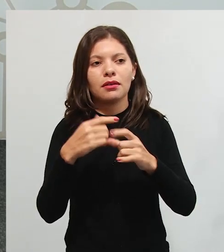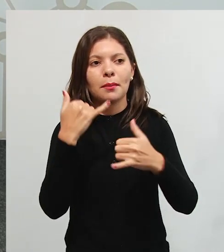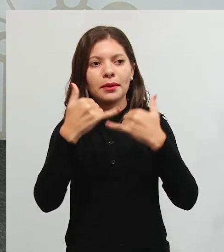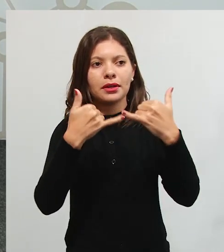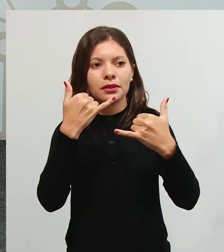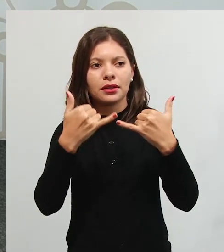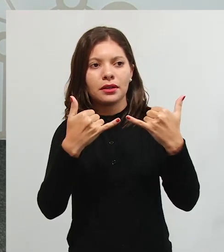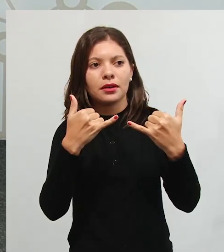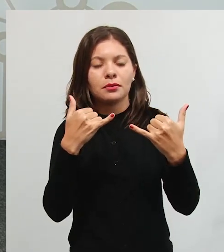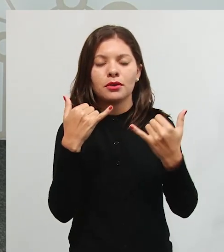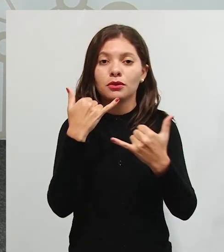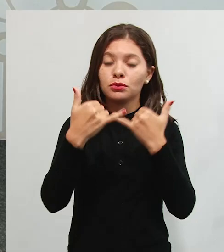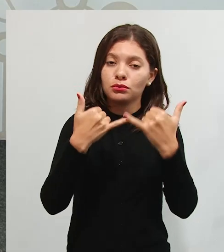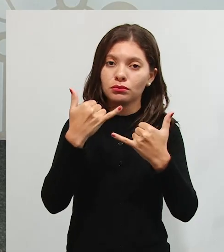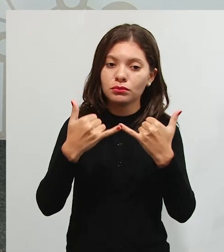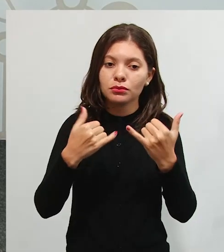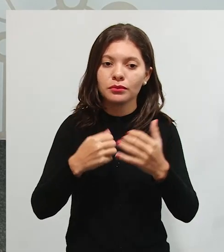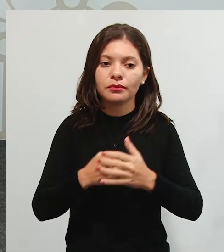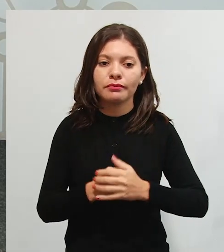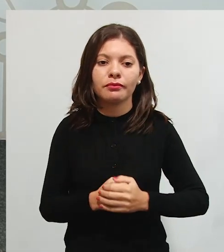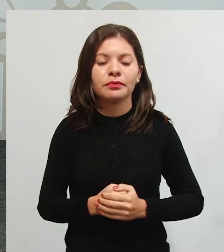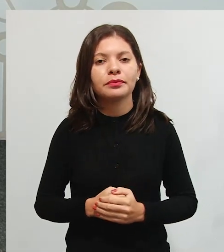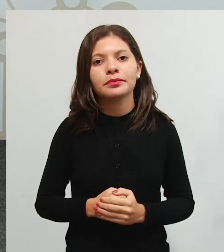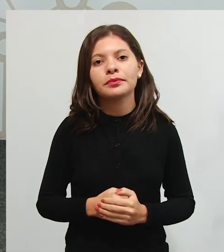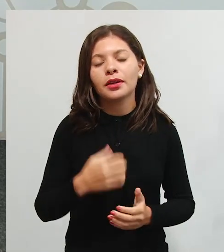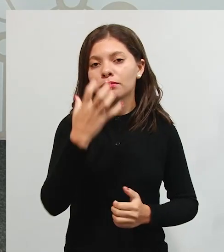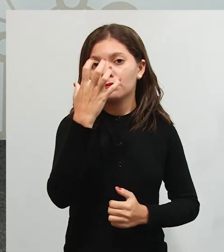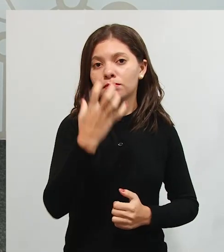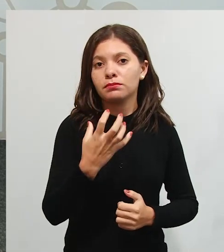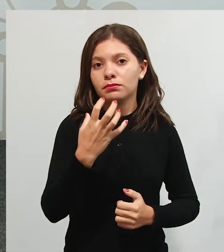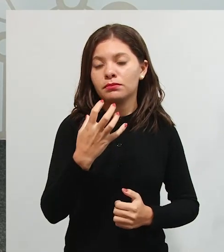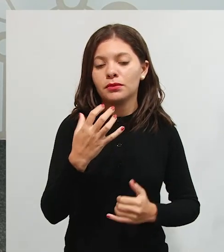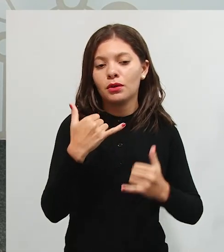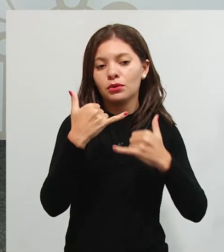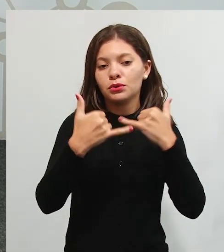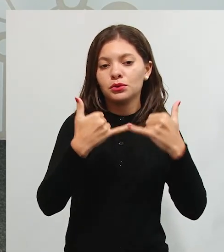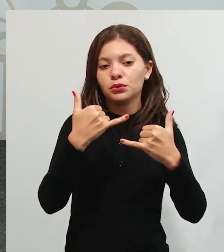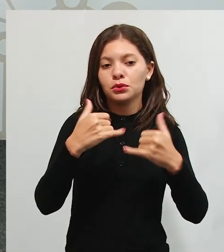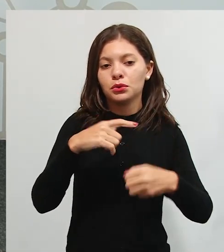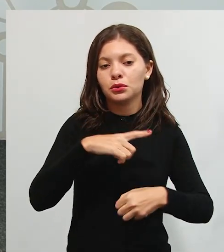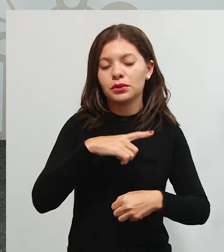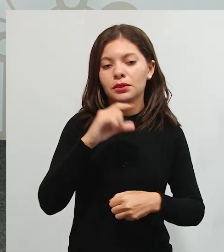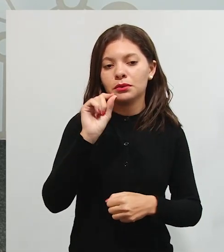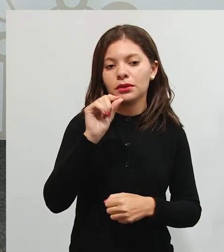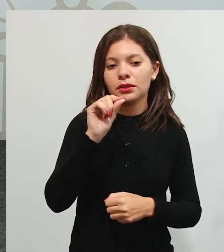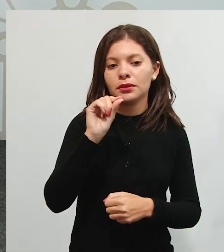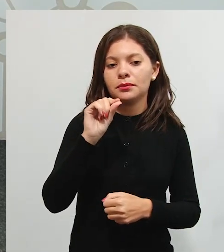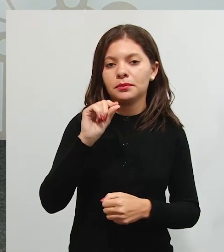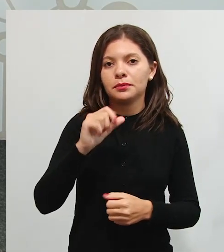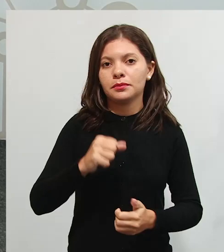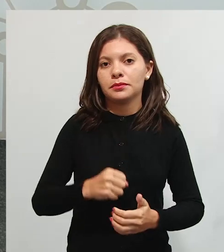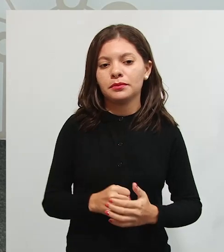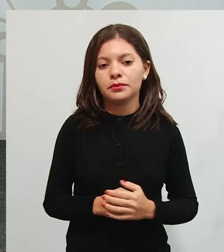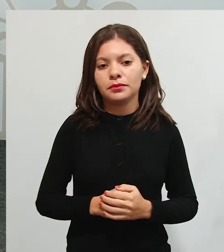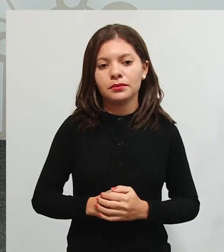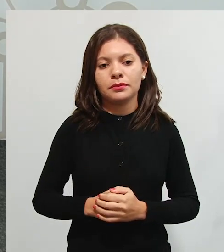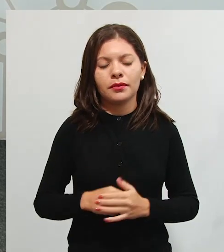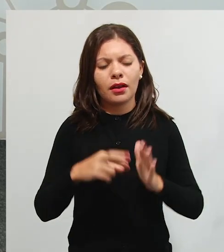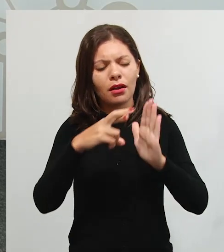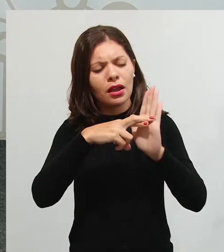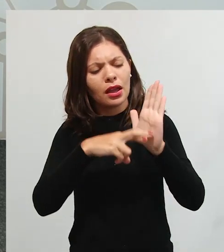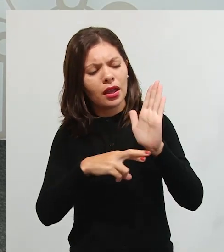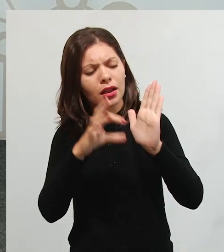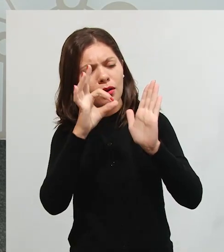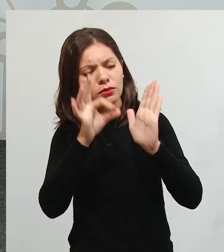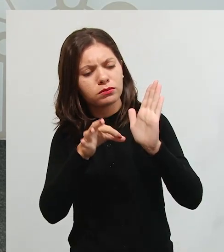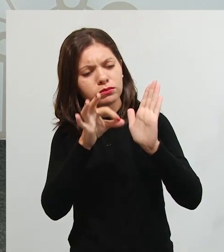Uma brincadeira ser em forma de jogo, mas pode não ser, né? O jogo ele vai ter características de ser